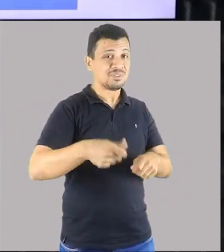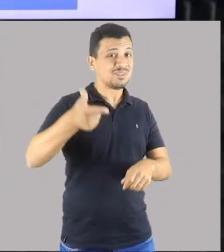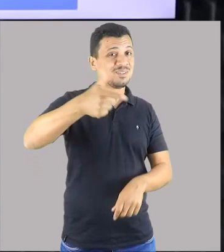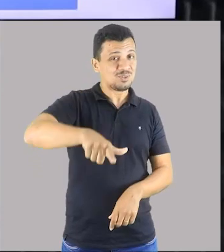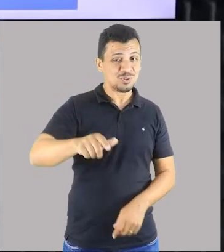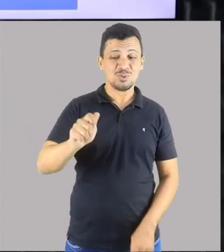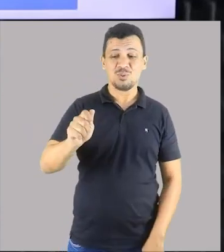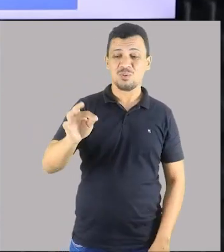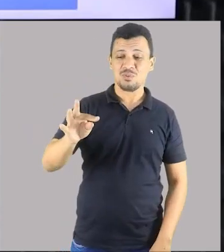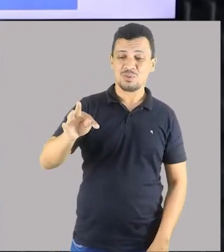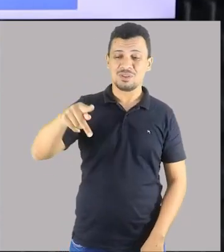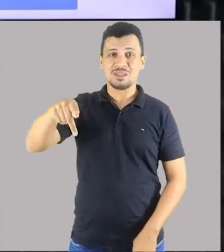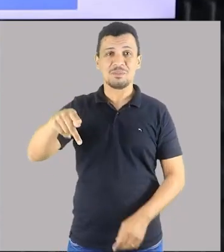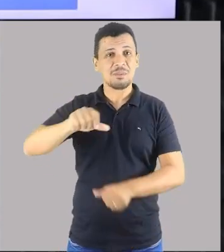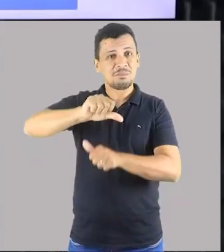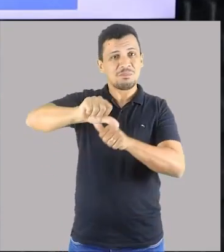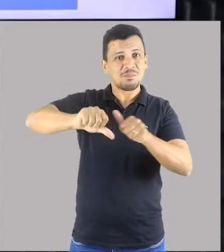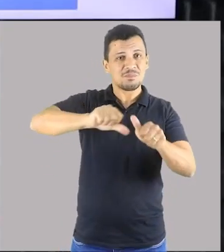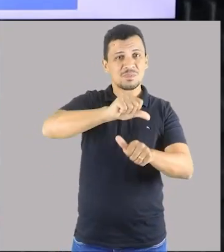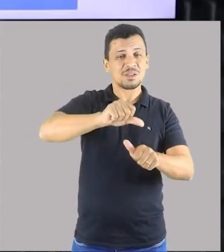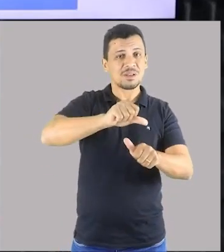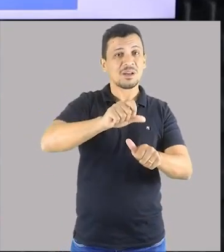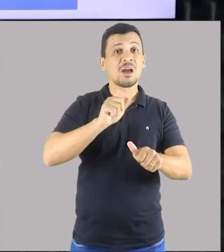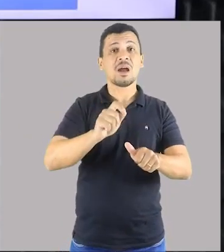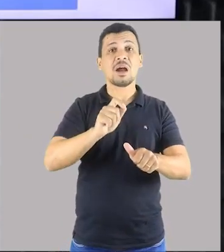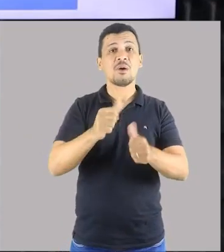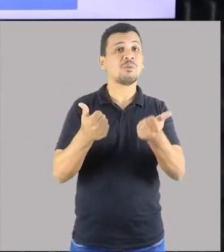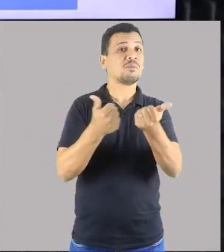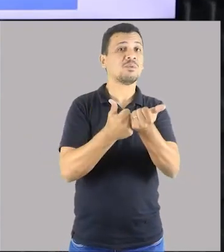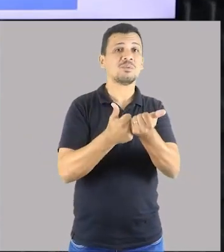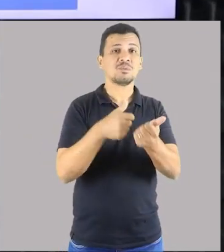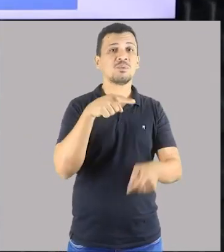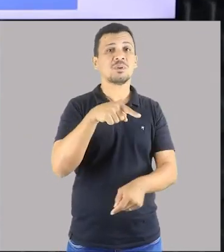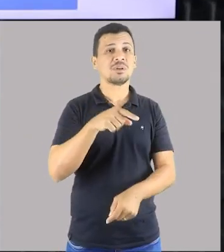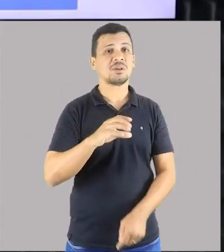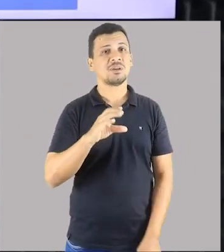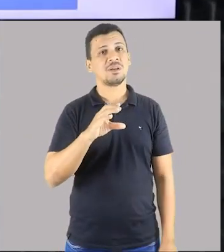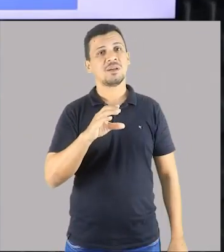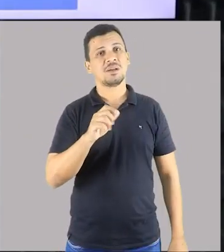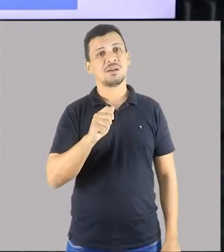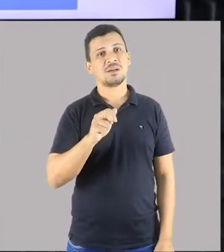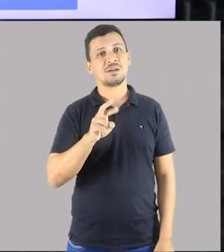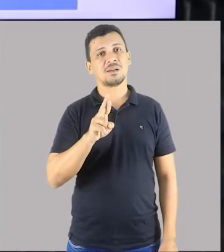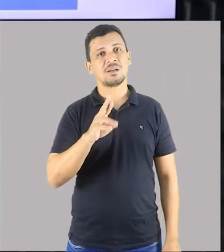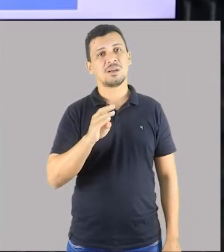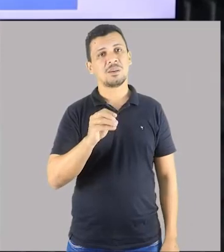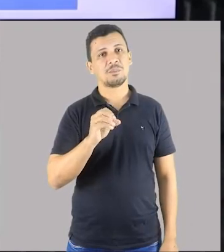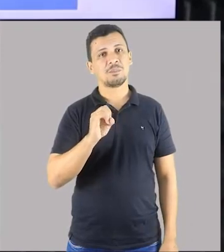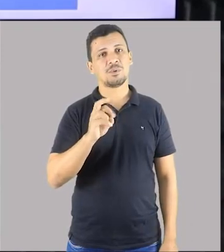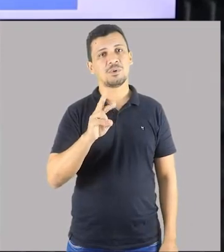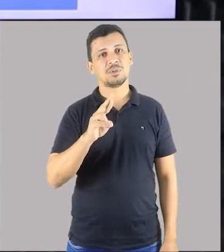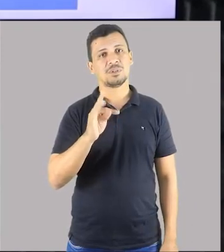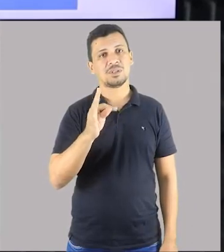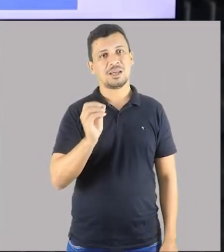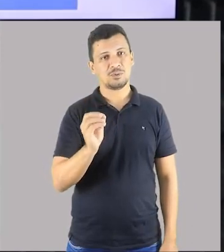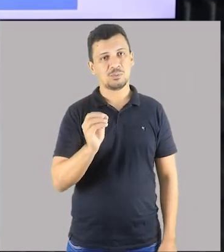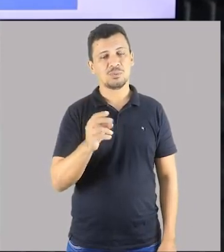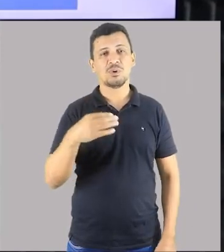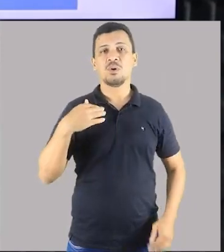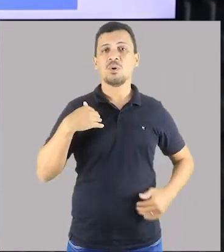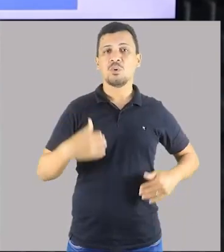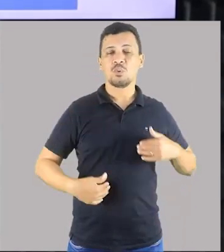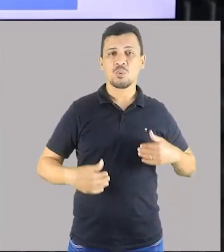ATP, aí entra a via metabólica dos carboidratos. Então o corpo, né, vai utilizar